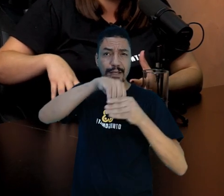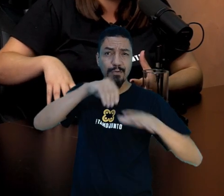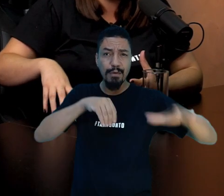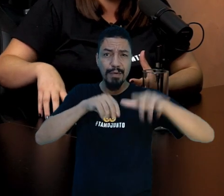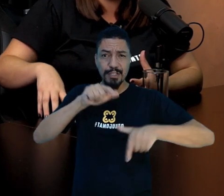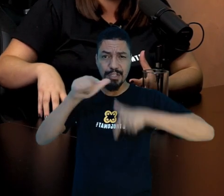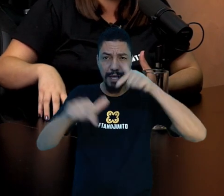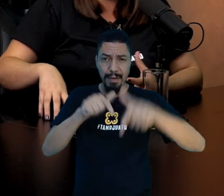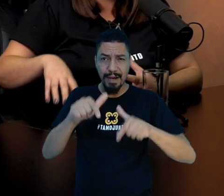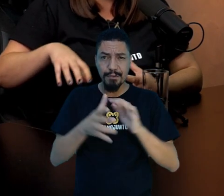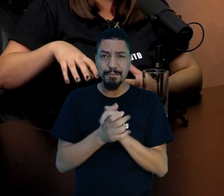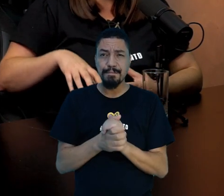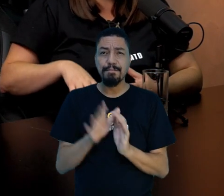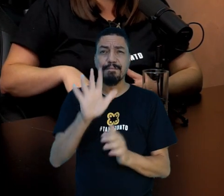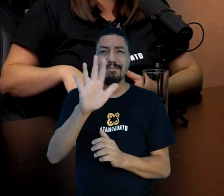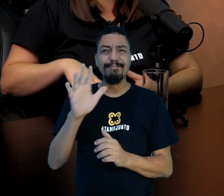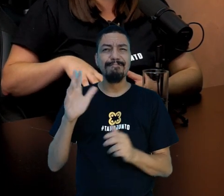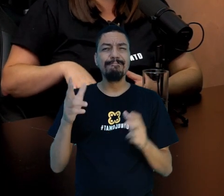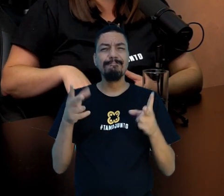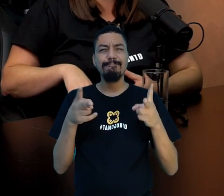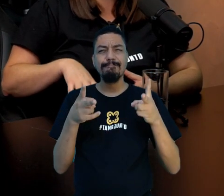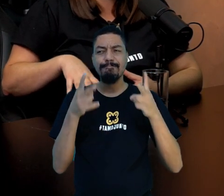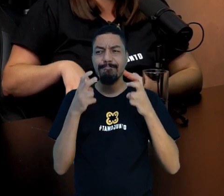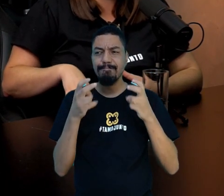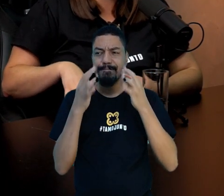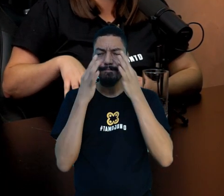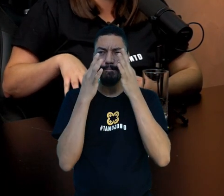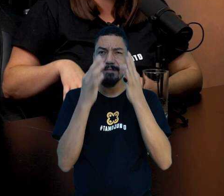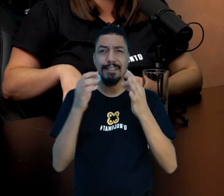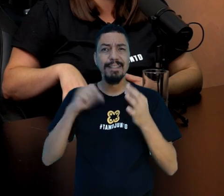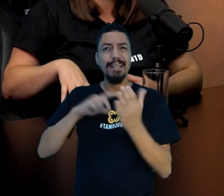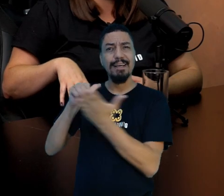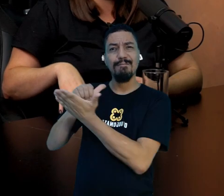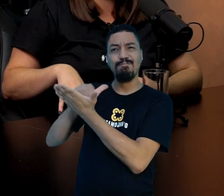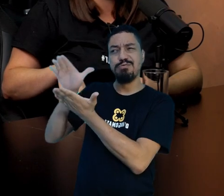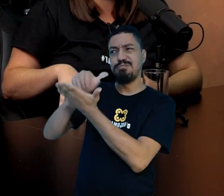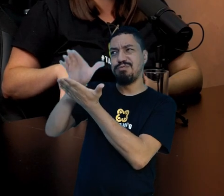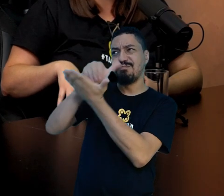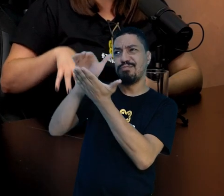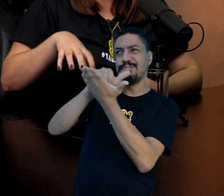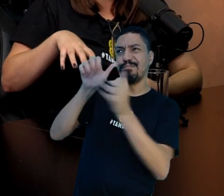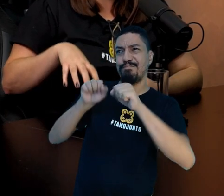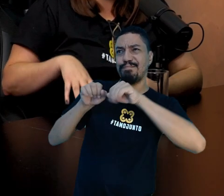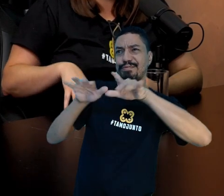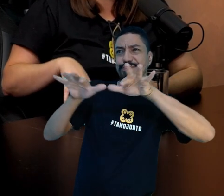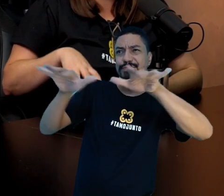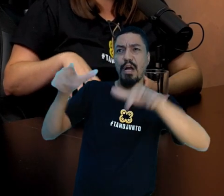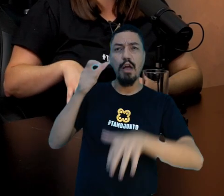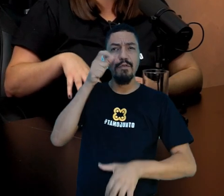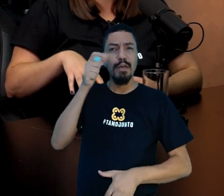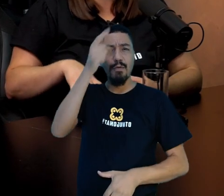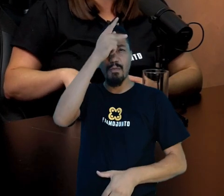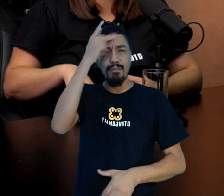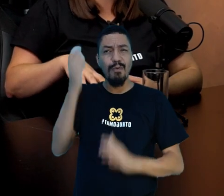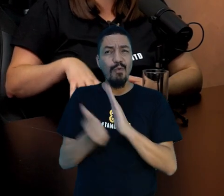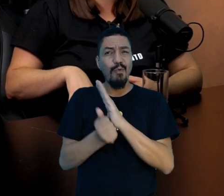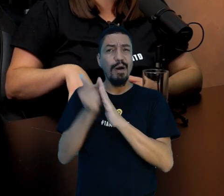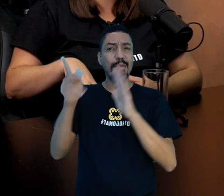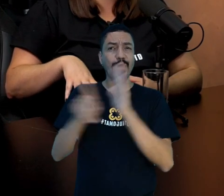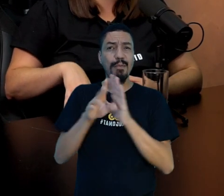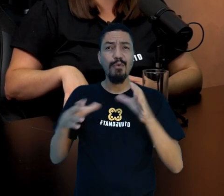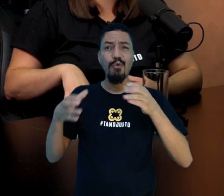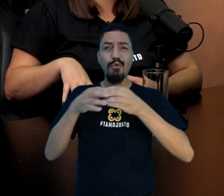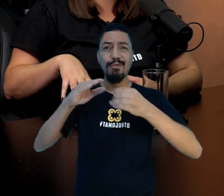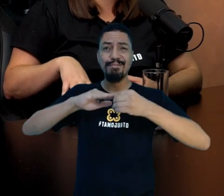colaboradora naquele ambiente. Uma coisa que me chamou muita atenção nessas demissões em massa foi ver o número de pessoas de